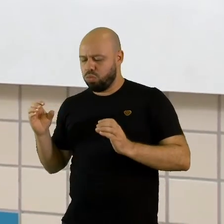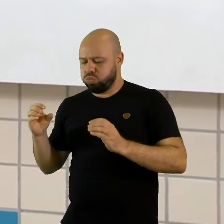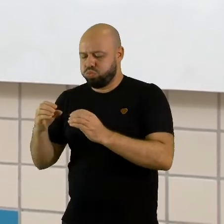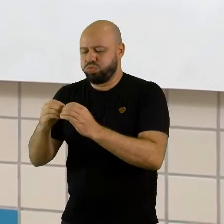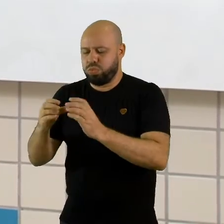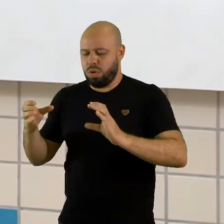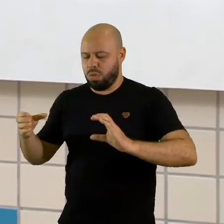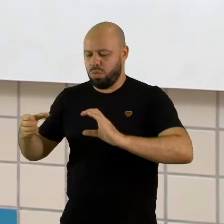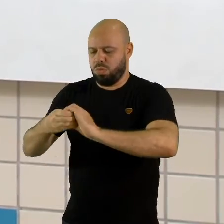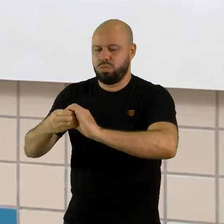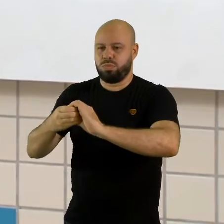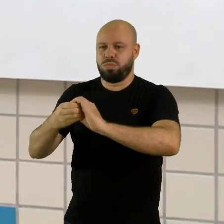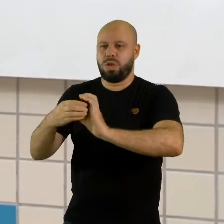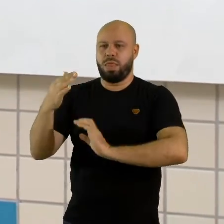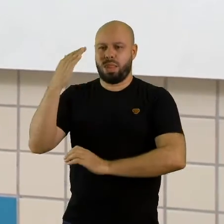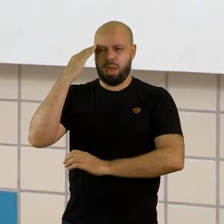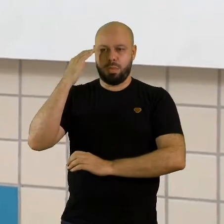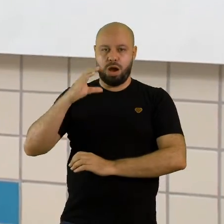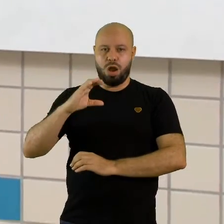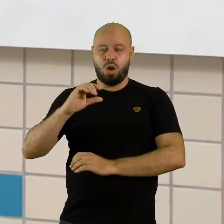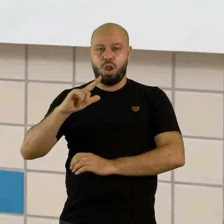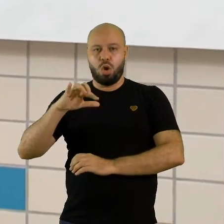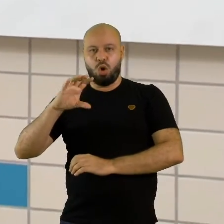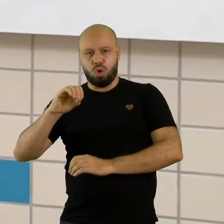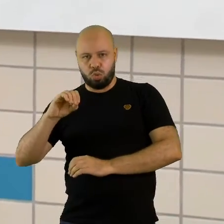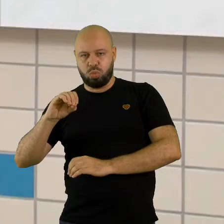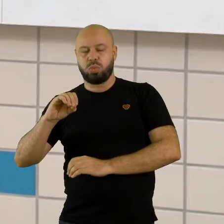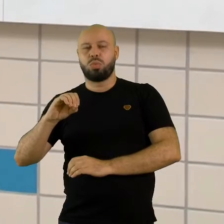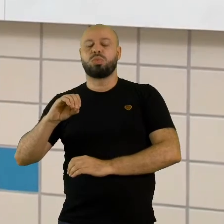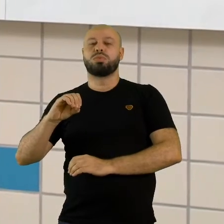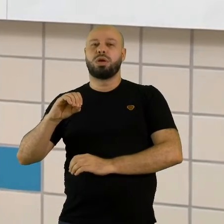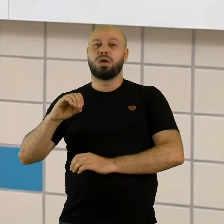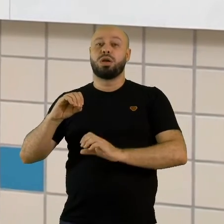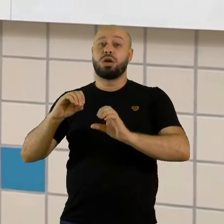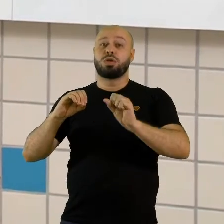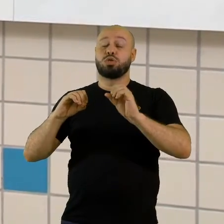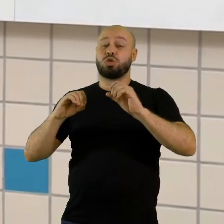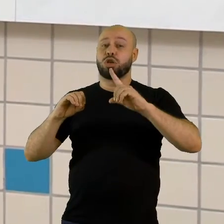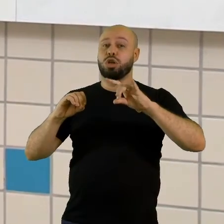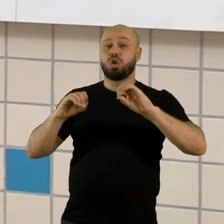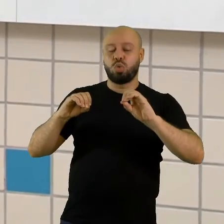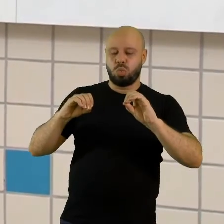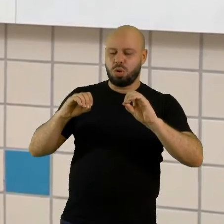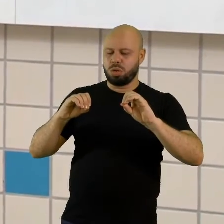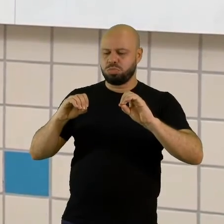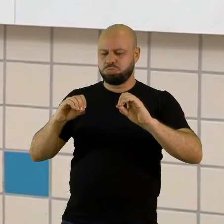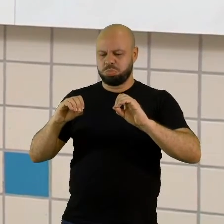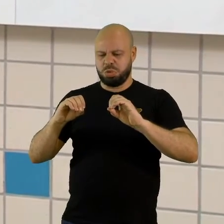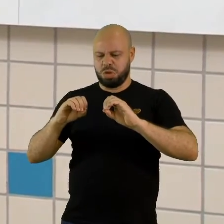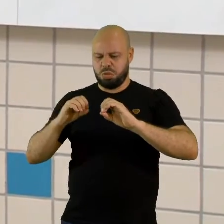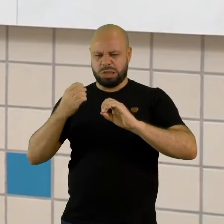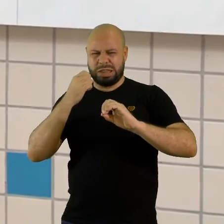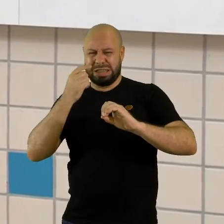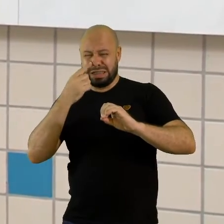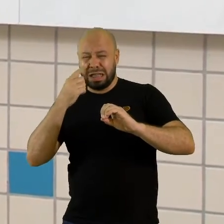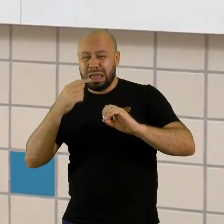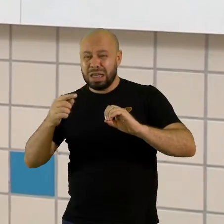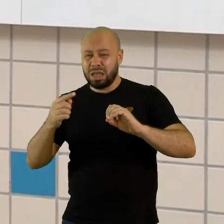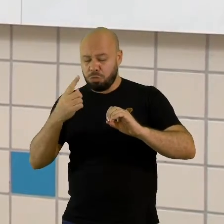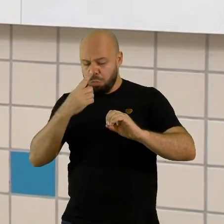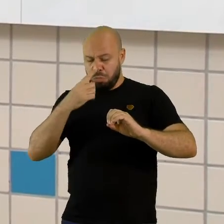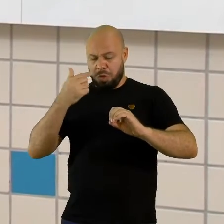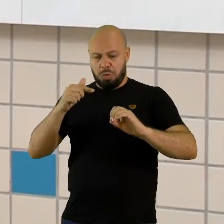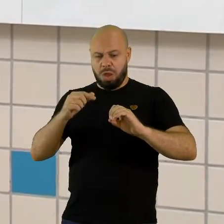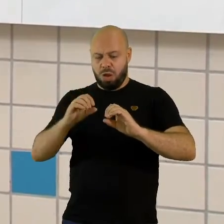cloro abraçando sódio que forma o sal de cozinha, certo? Se eles não tiverem afinidade, eu não tenho esse produto final, que é a